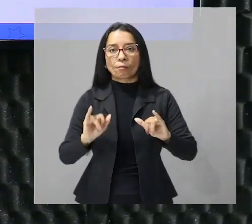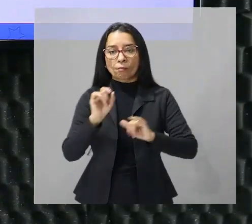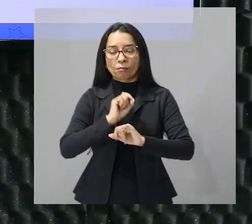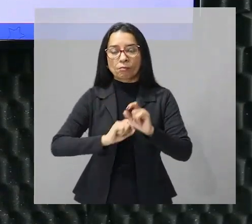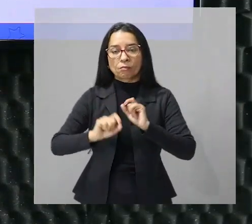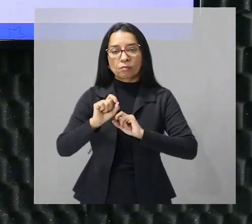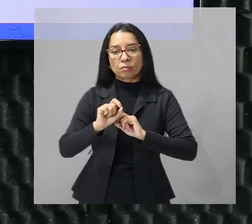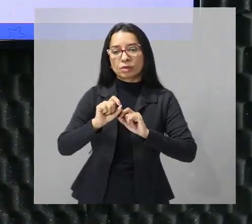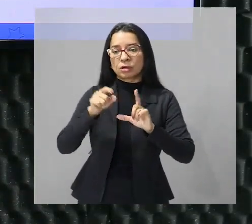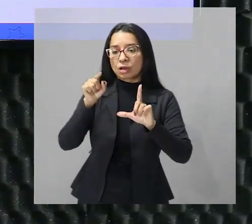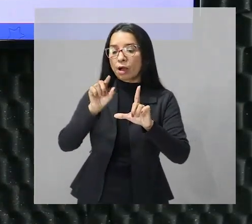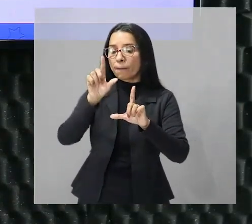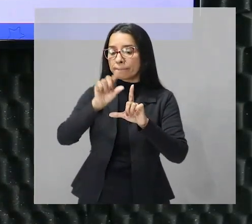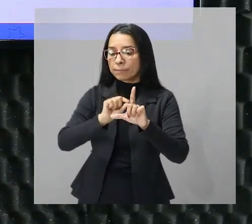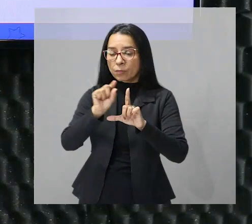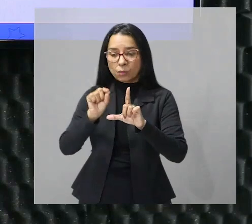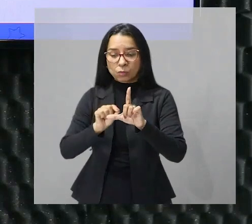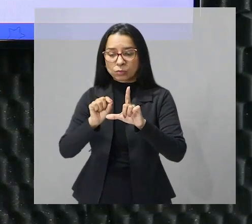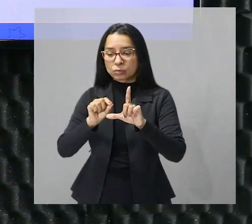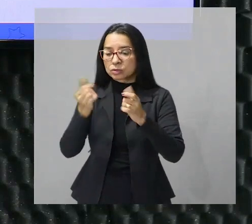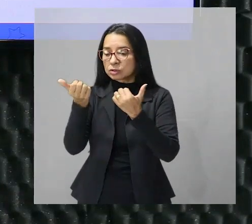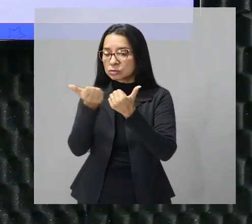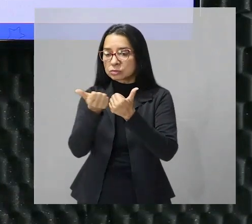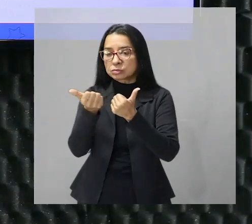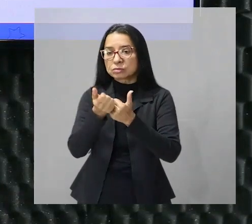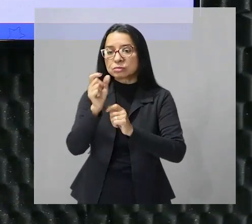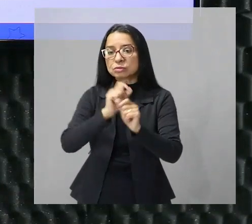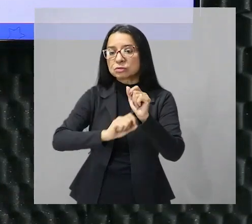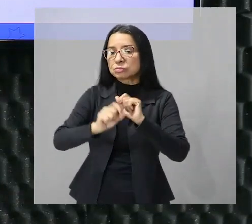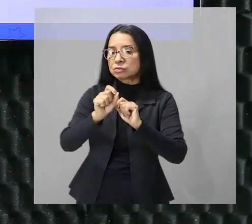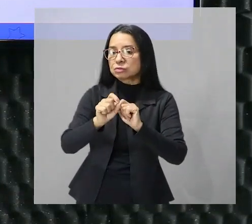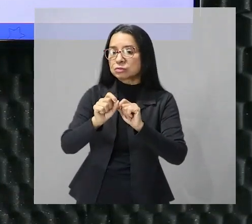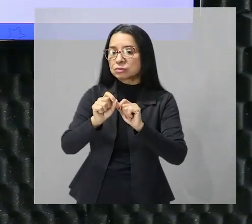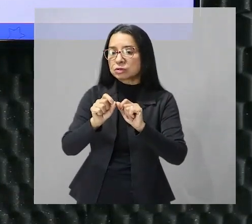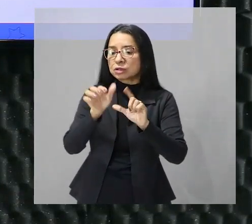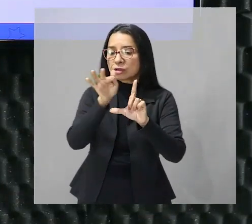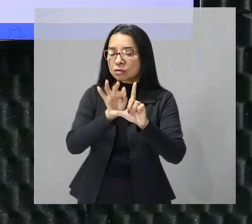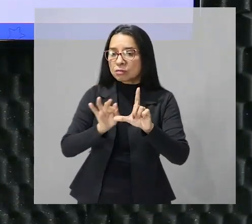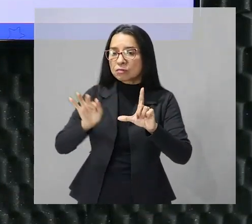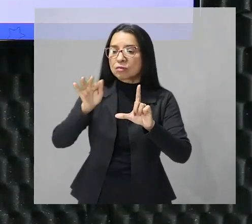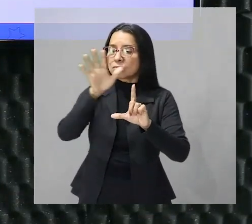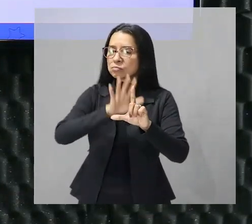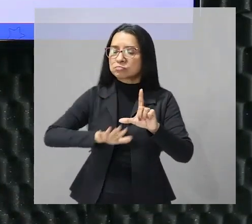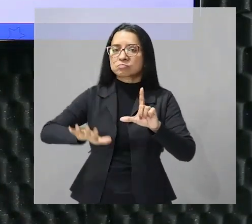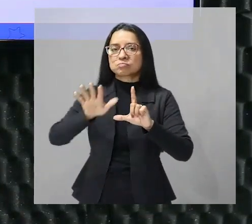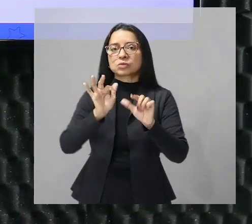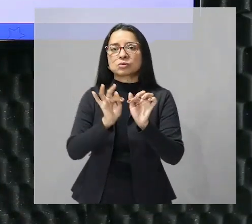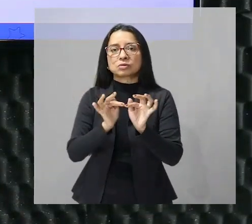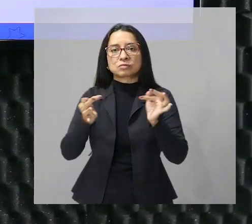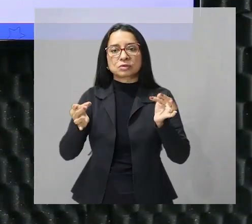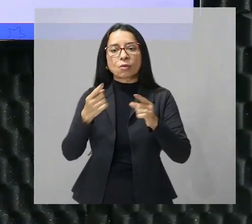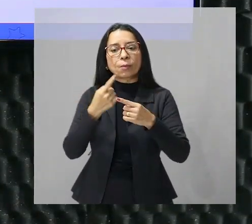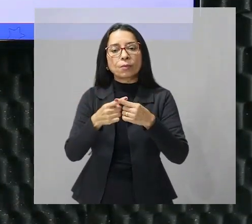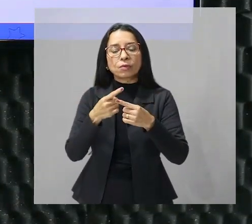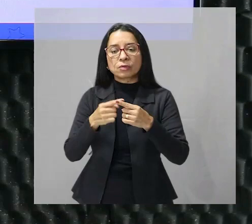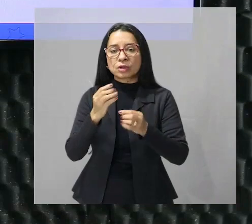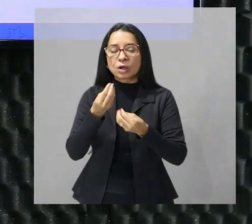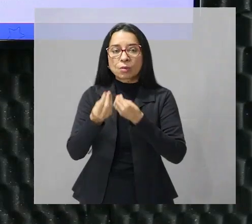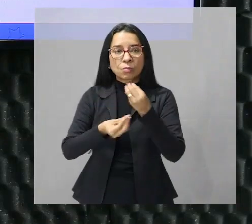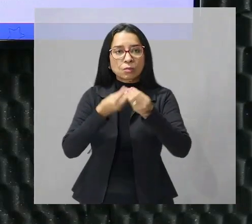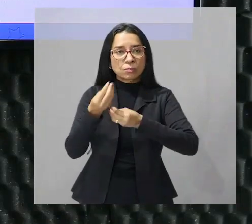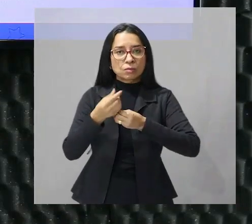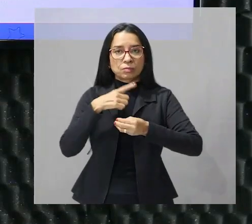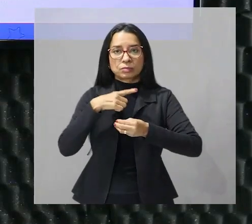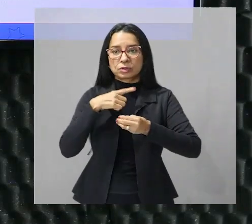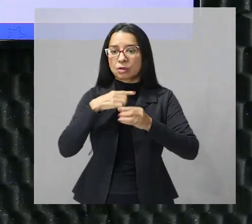vamos pegar pontos do gráfico e substituir na forma geral da função. Por quê? Justamente porque, como se